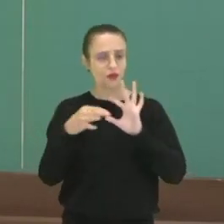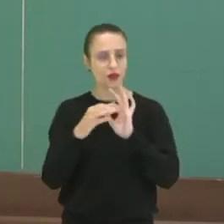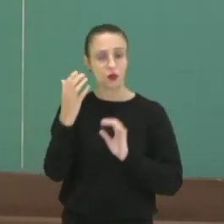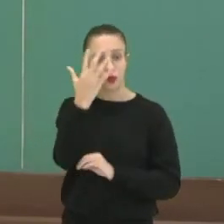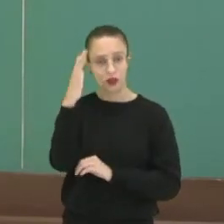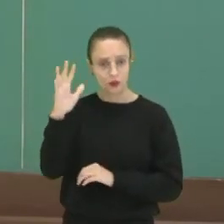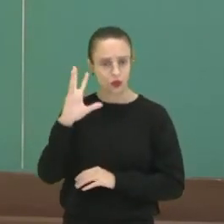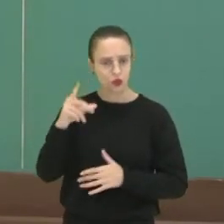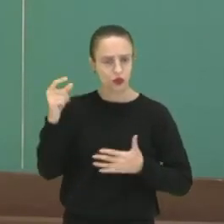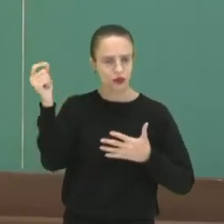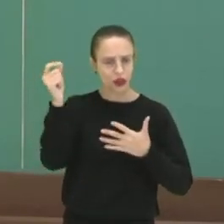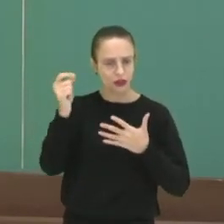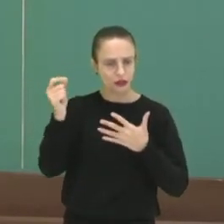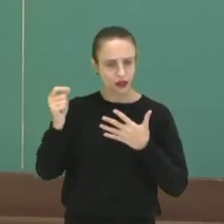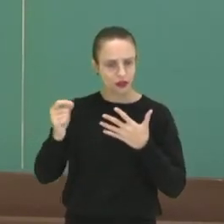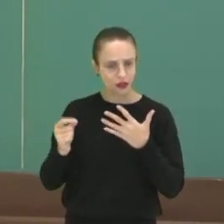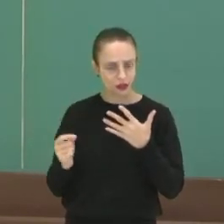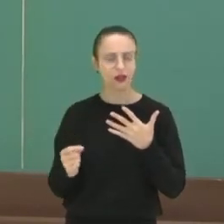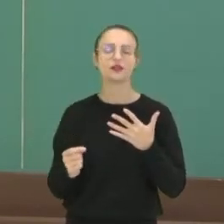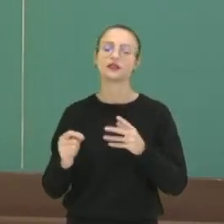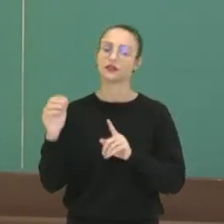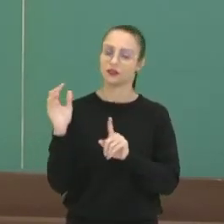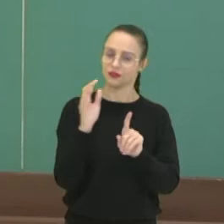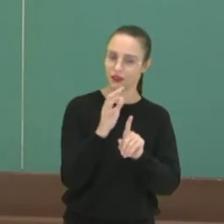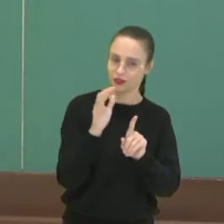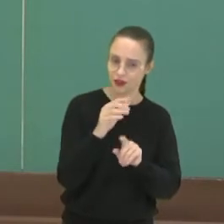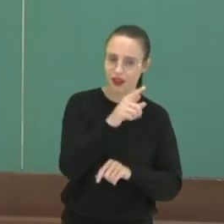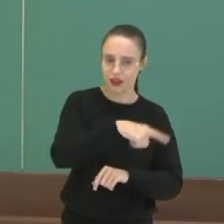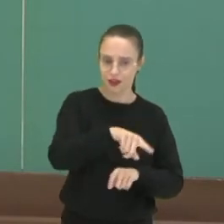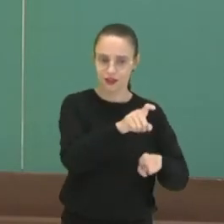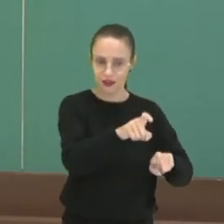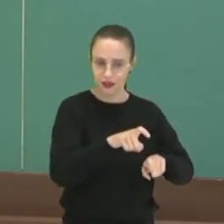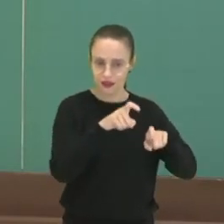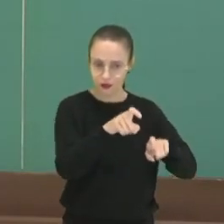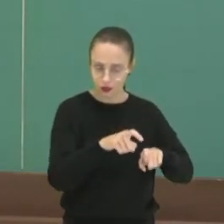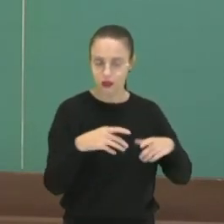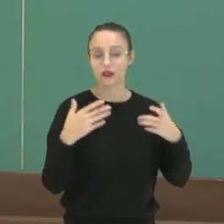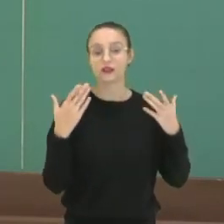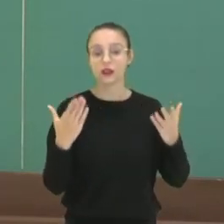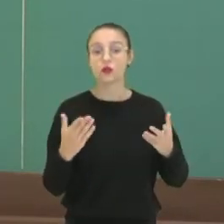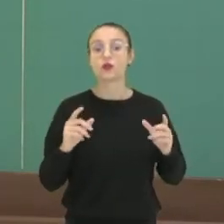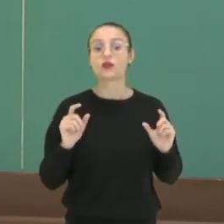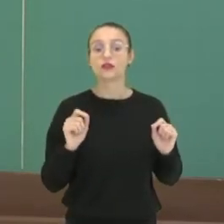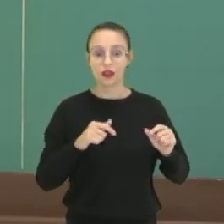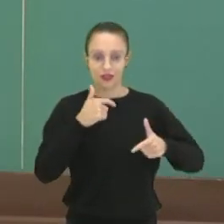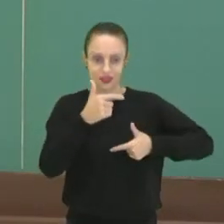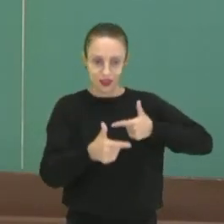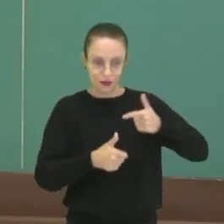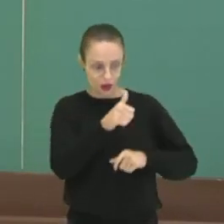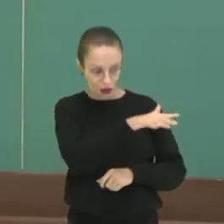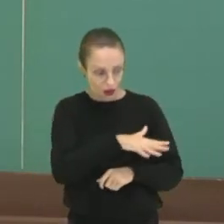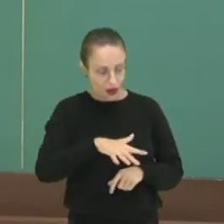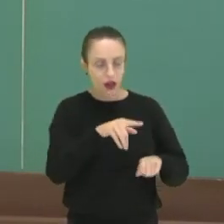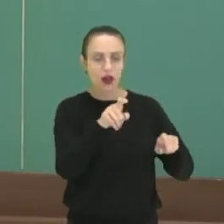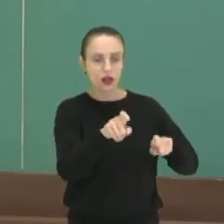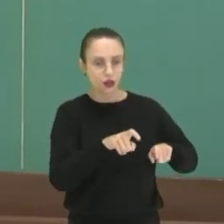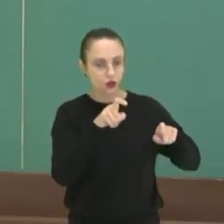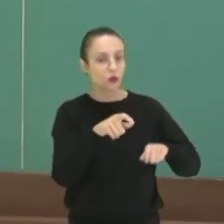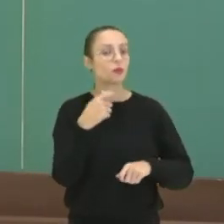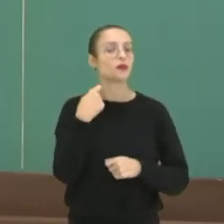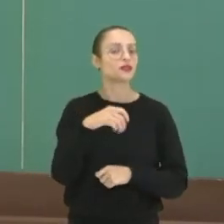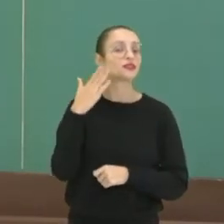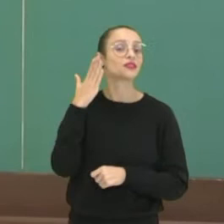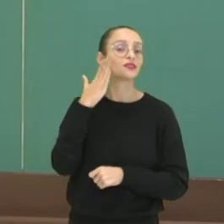e outros elementos vão interferir na produção das lavouras. Então, quem trabalha com agricultura tem que acompanhar